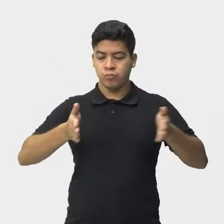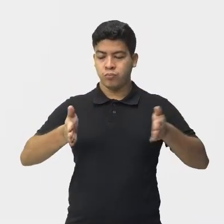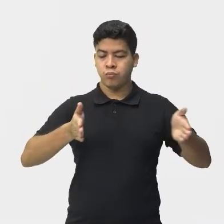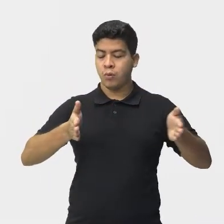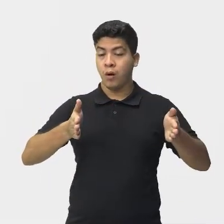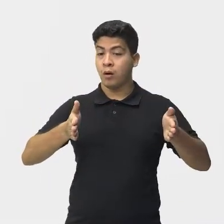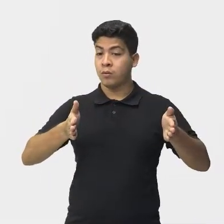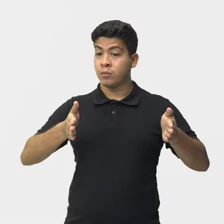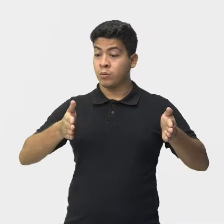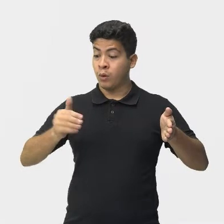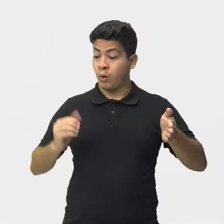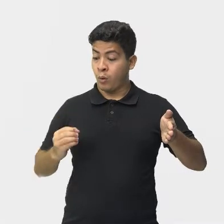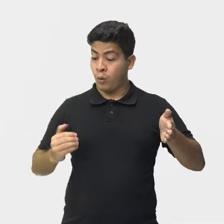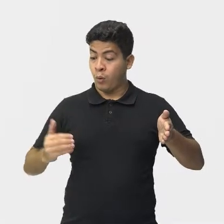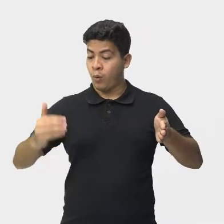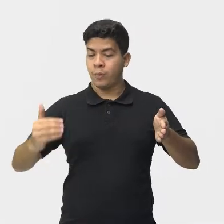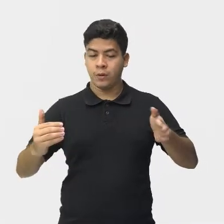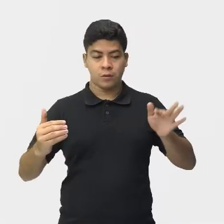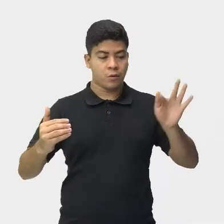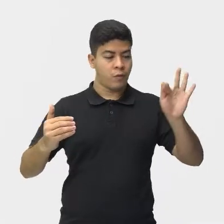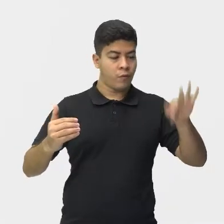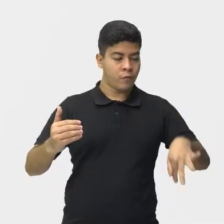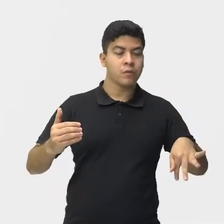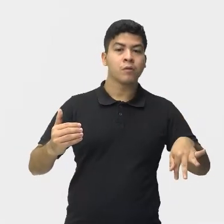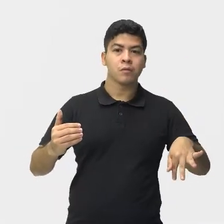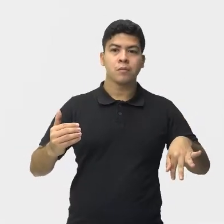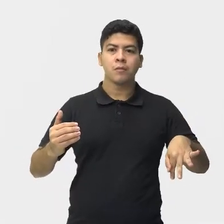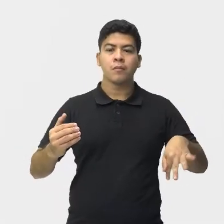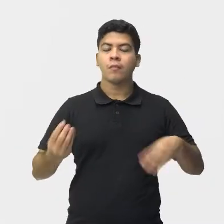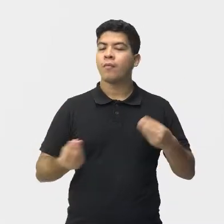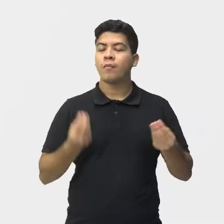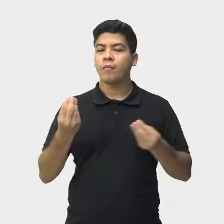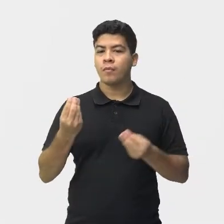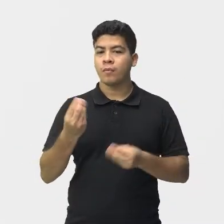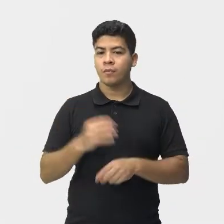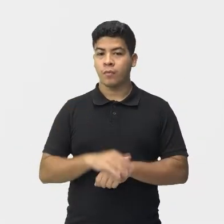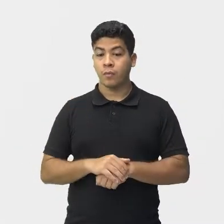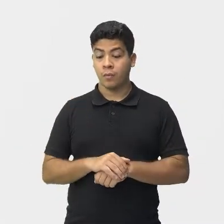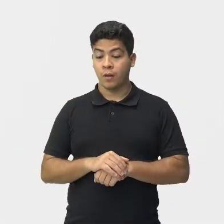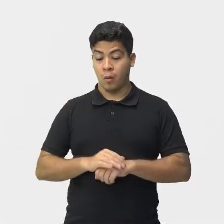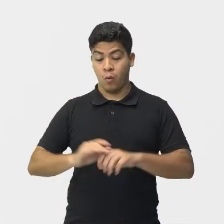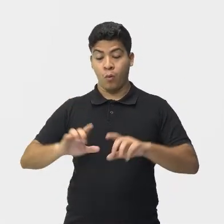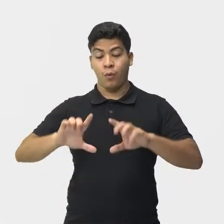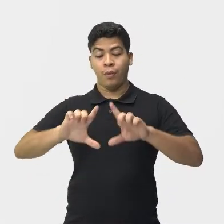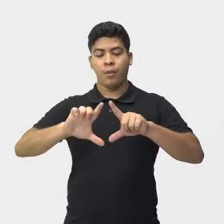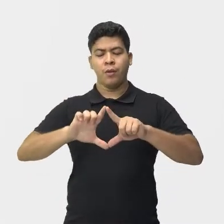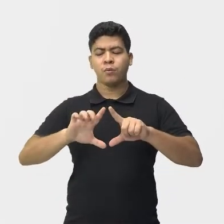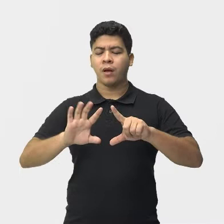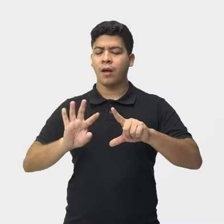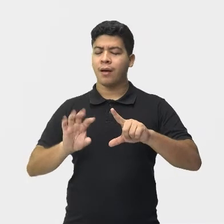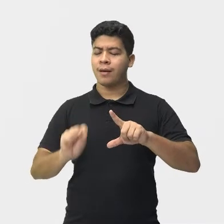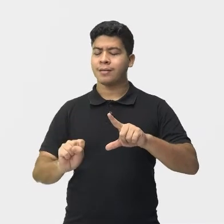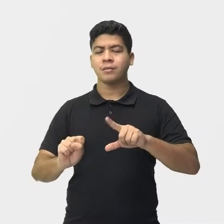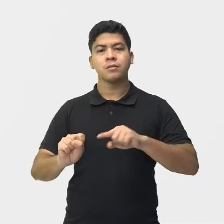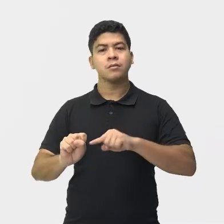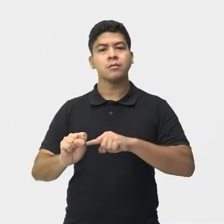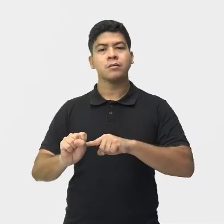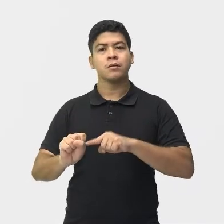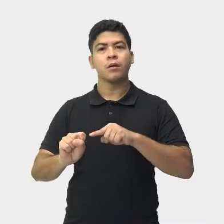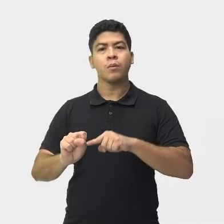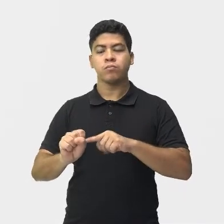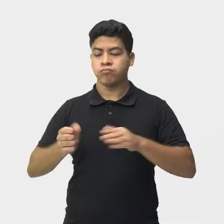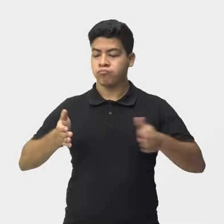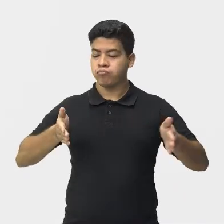percorrido ou a variação da posição, que a gente chama de ΔS. E nesse exemplo aqui que nós estamos vendo, o exemplo número